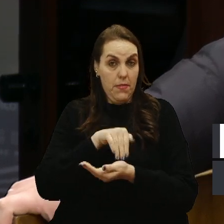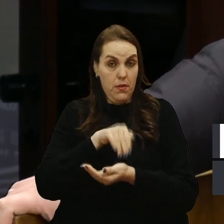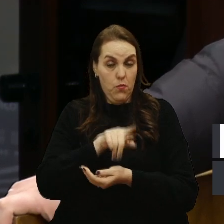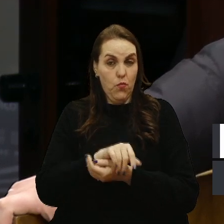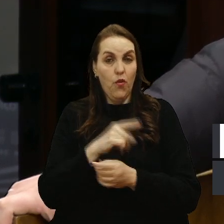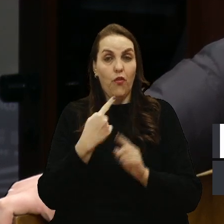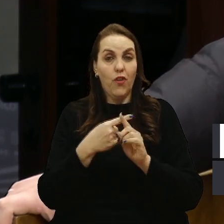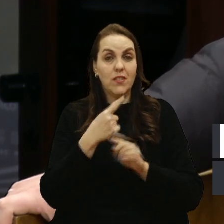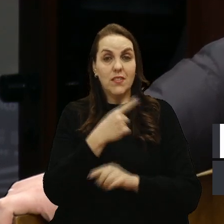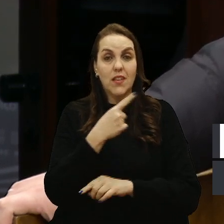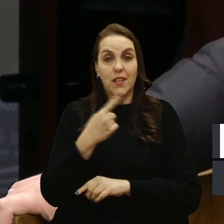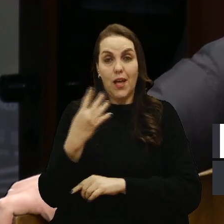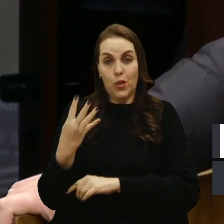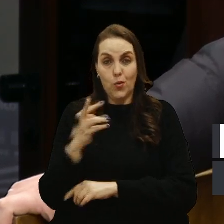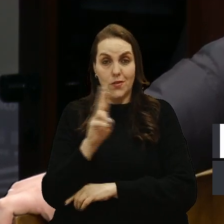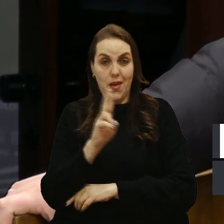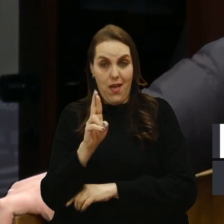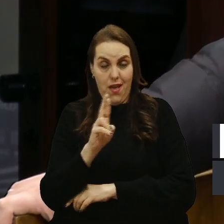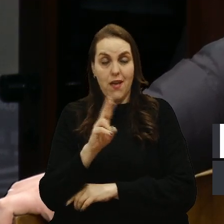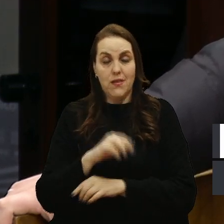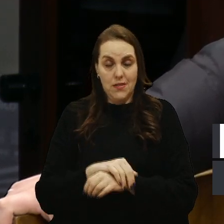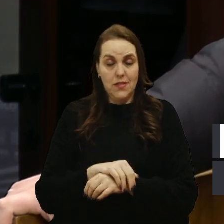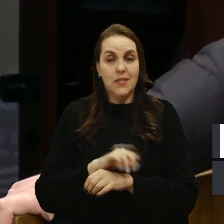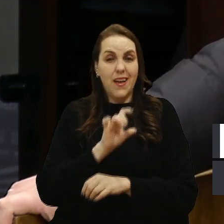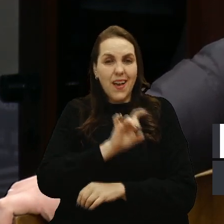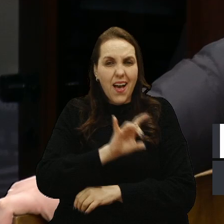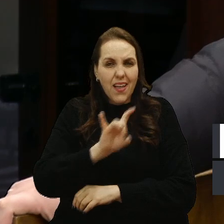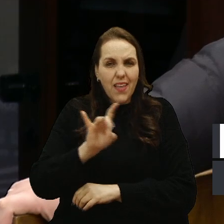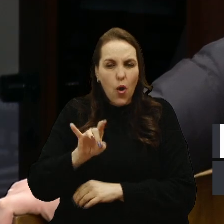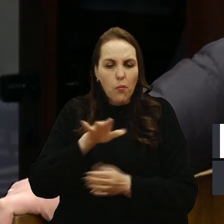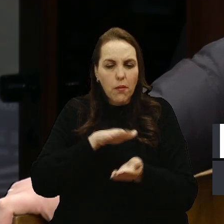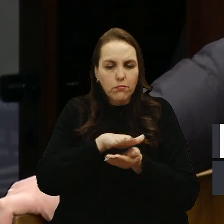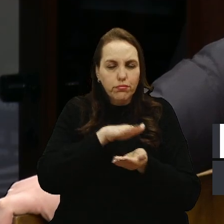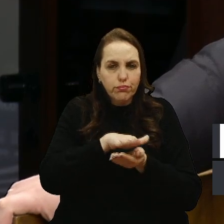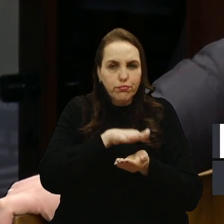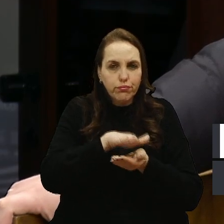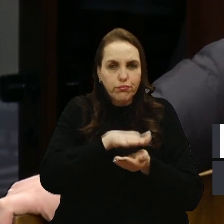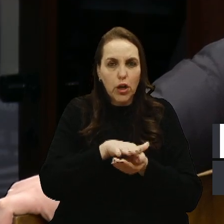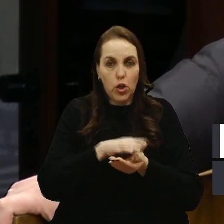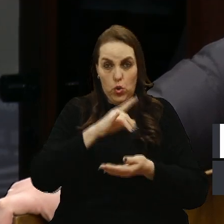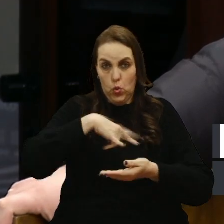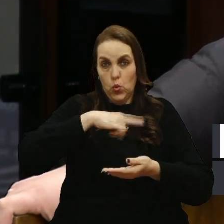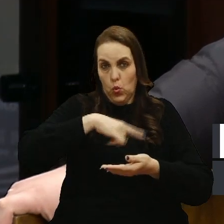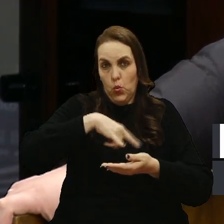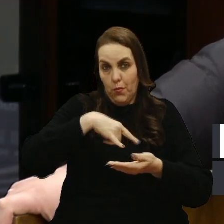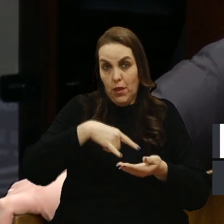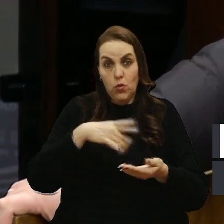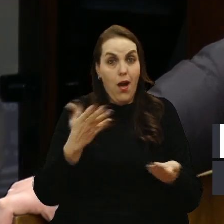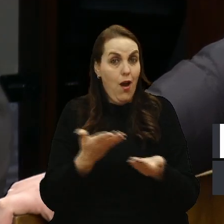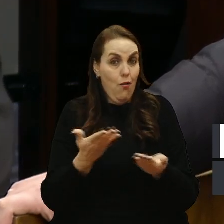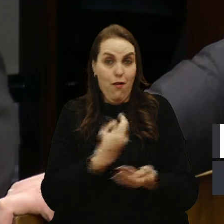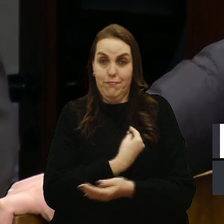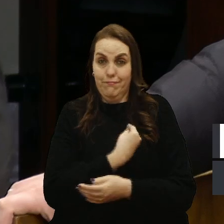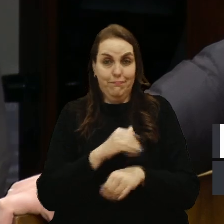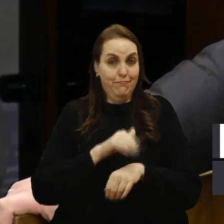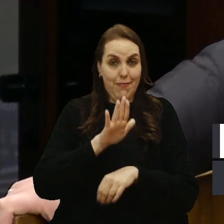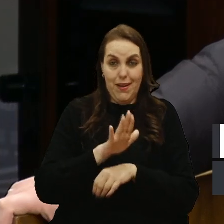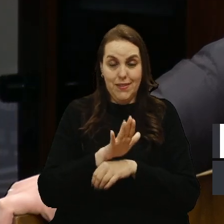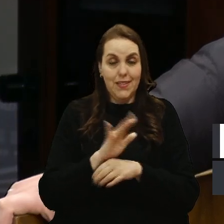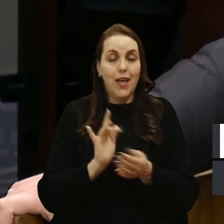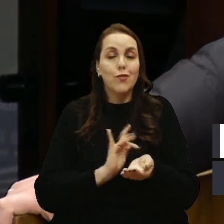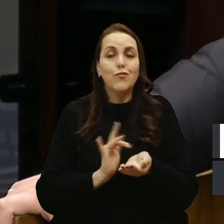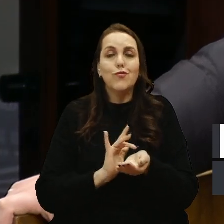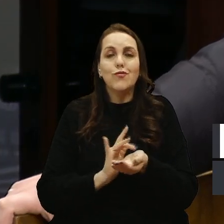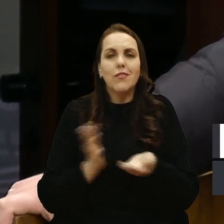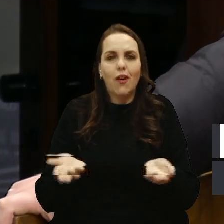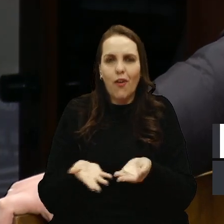R$ 114,09, que é o valor de cada uma das emissões daquele documento, né, que nem existe mais, agora é um documento, ele é digital,